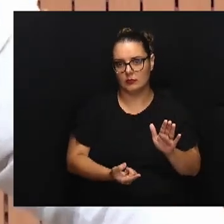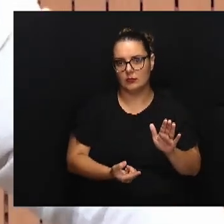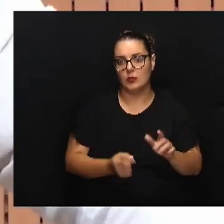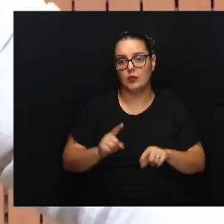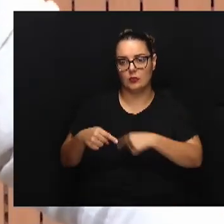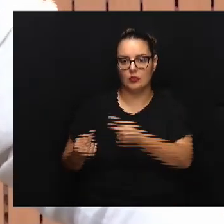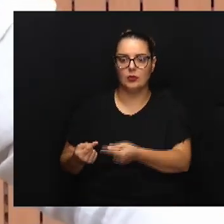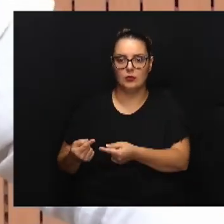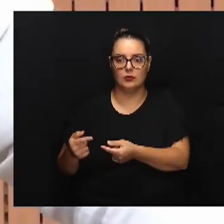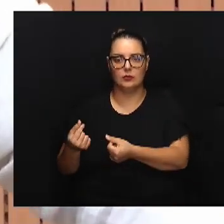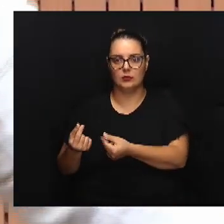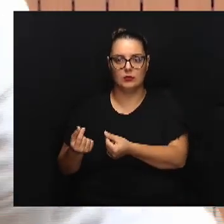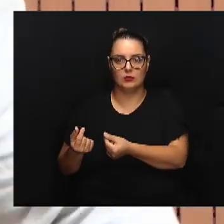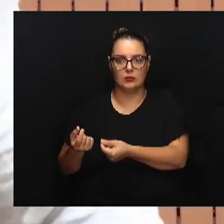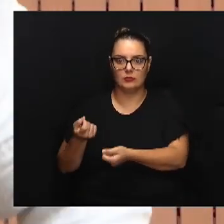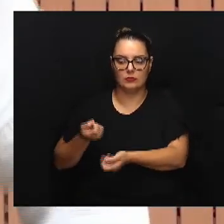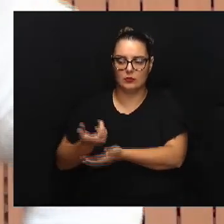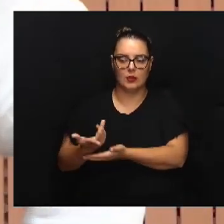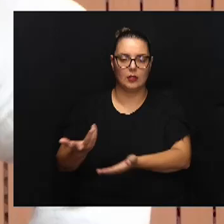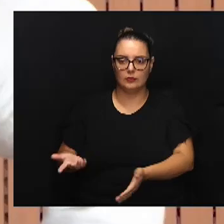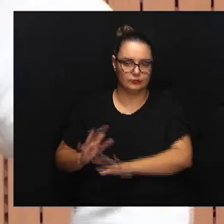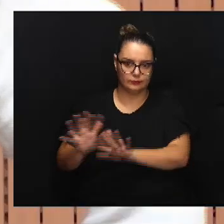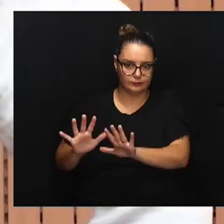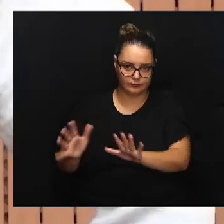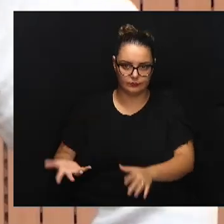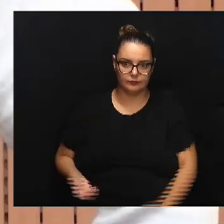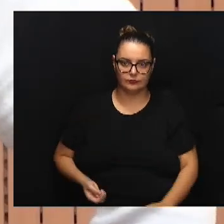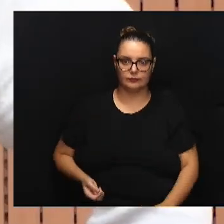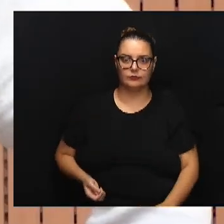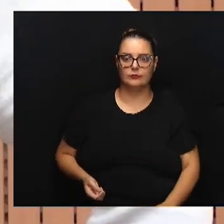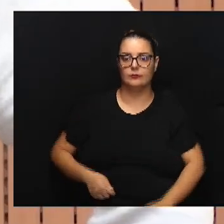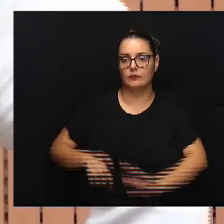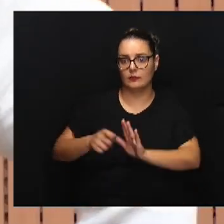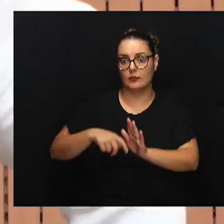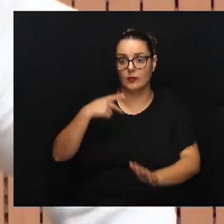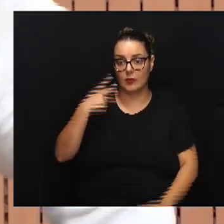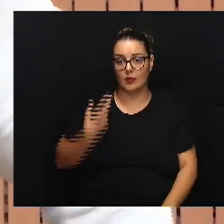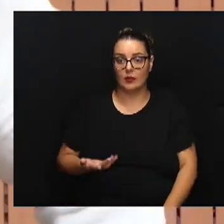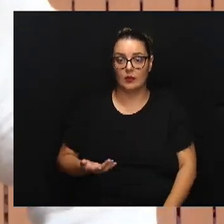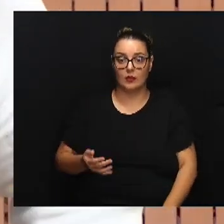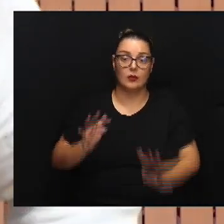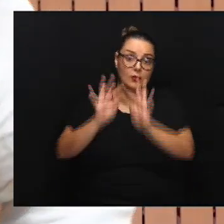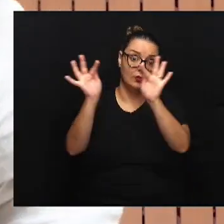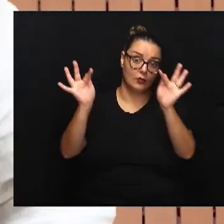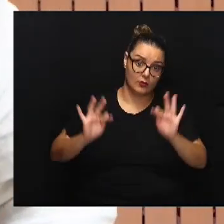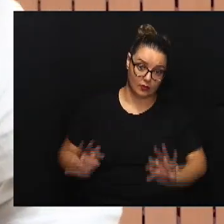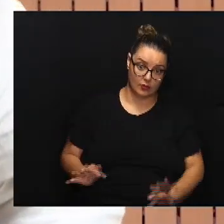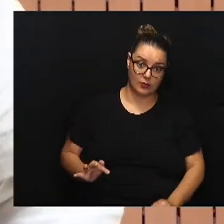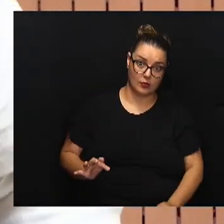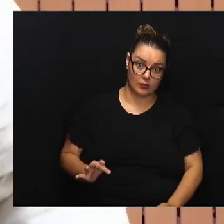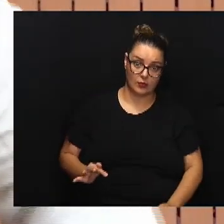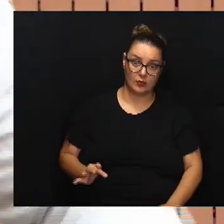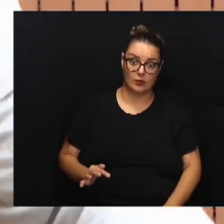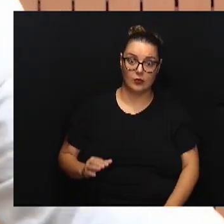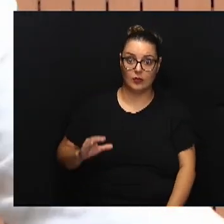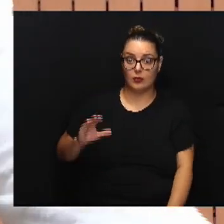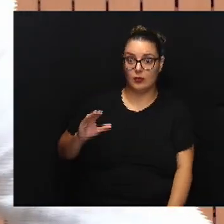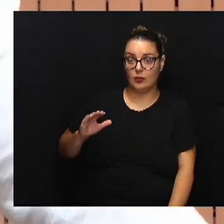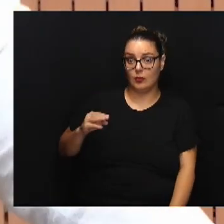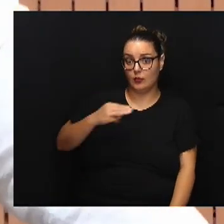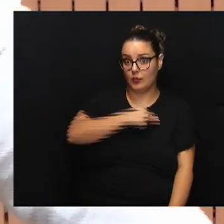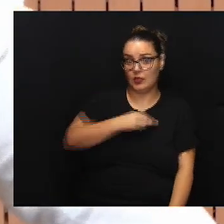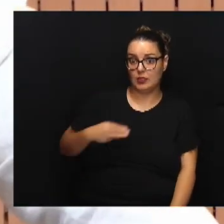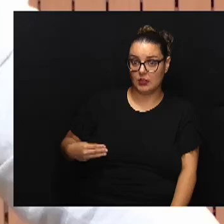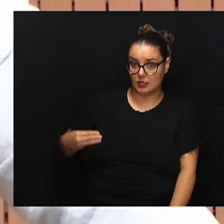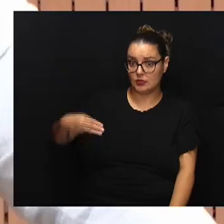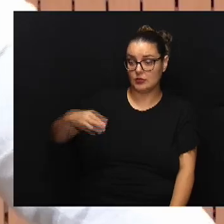falta de recurso de orçamento para ele executar as políticas, né? Felizmente, o ministro Camilo tem sido uma